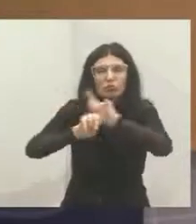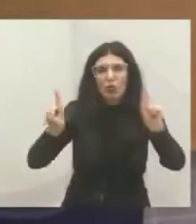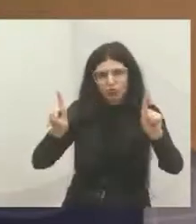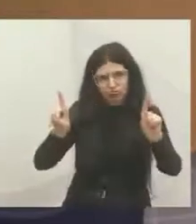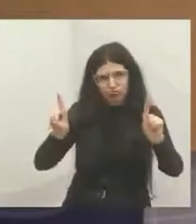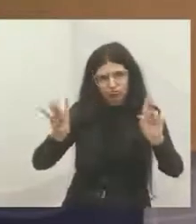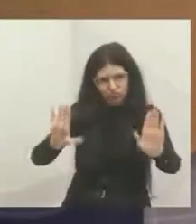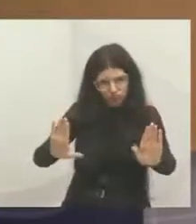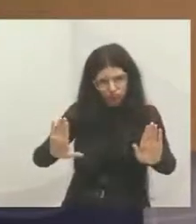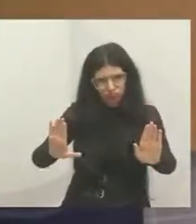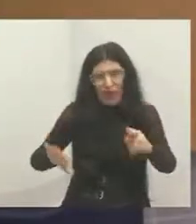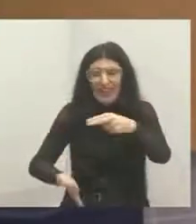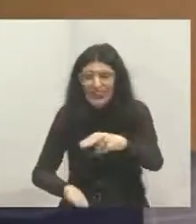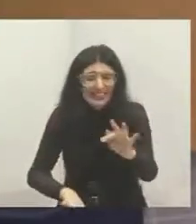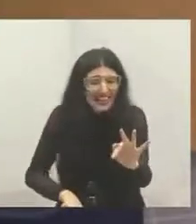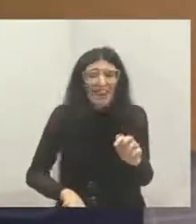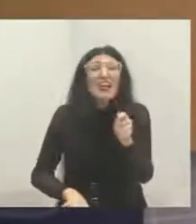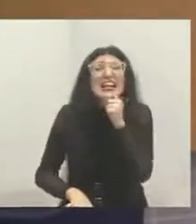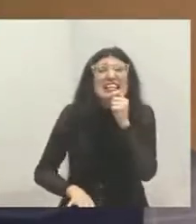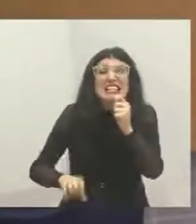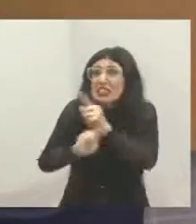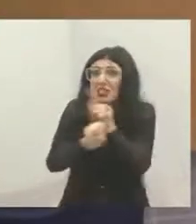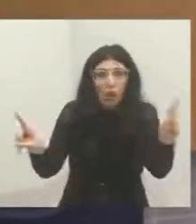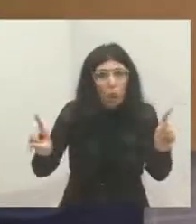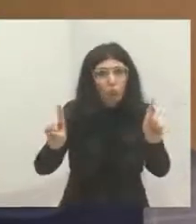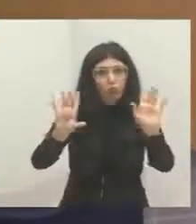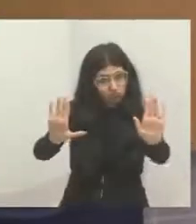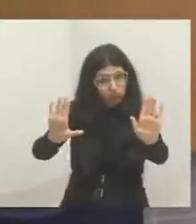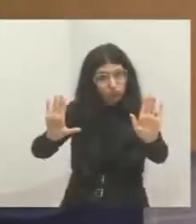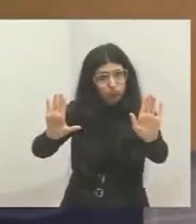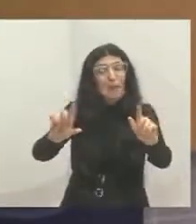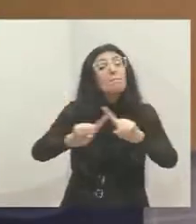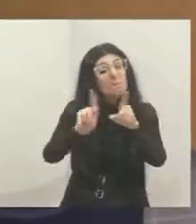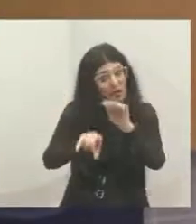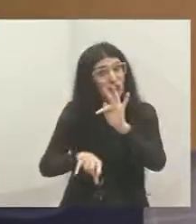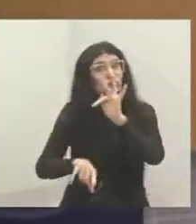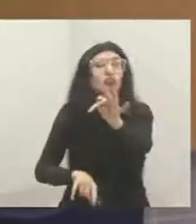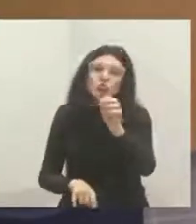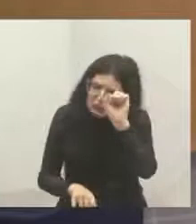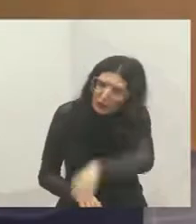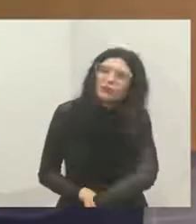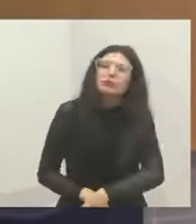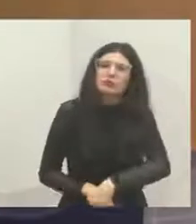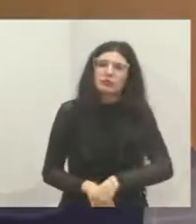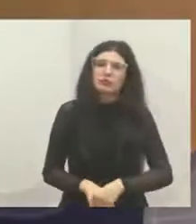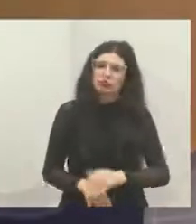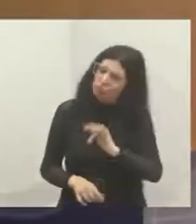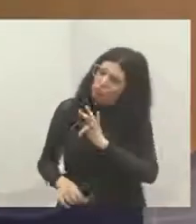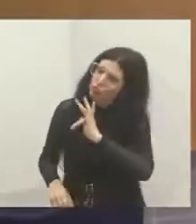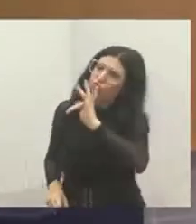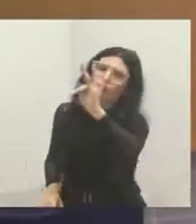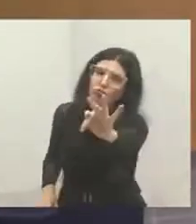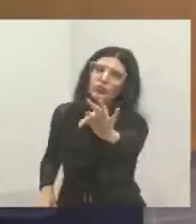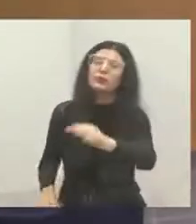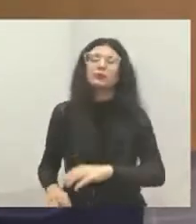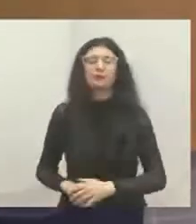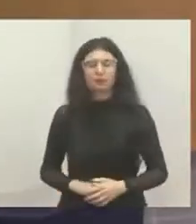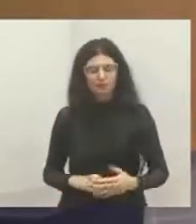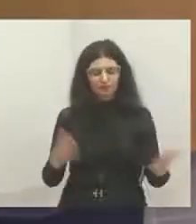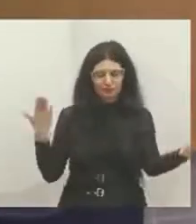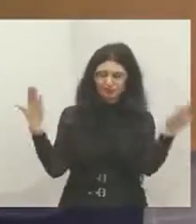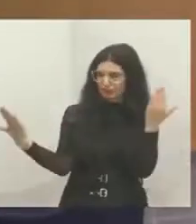aqui, que eu acho que é bem interessante, é se compararmos a aplicação do mesmo período do segundo